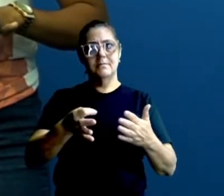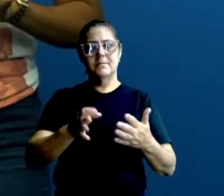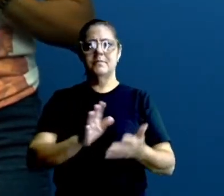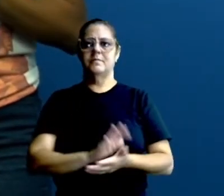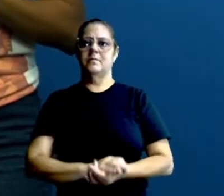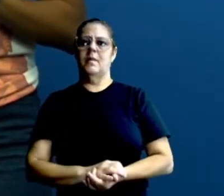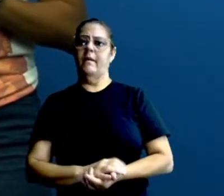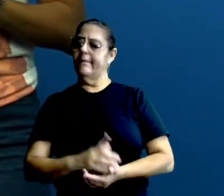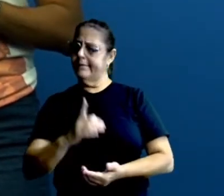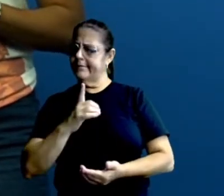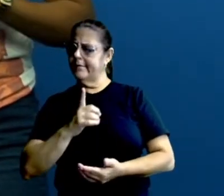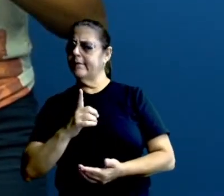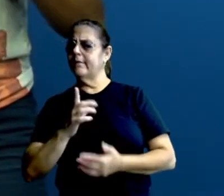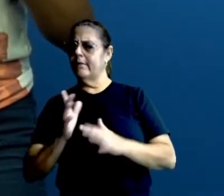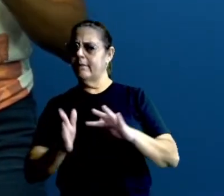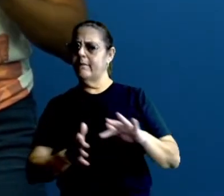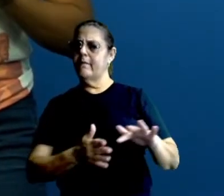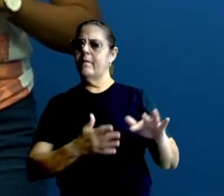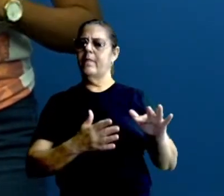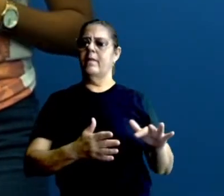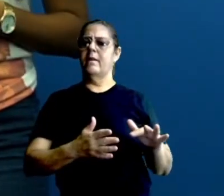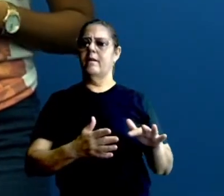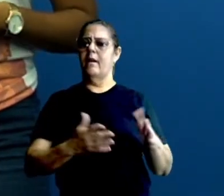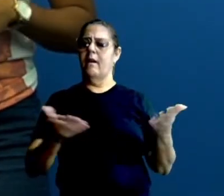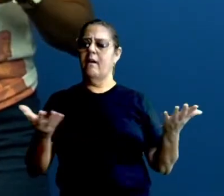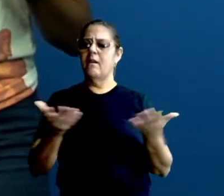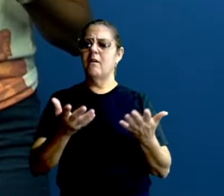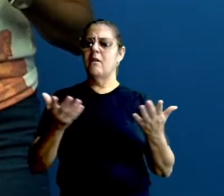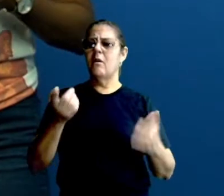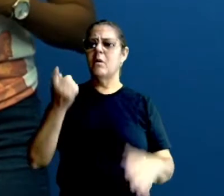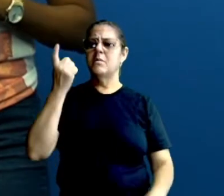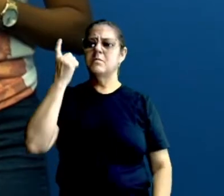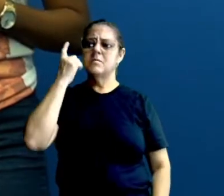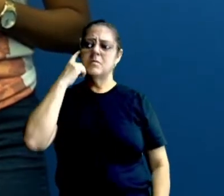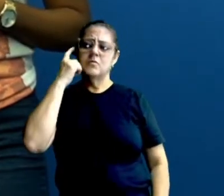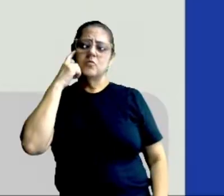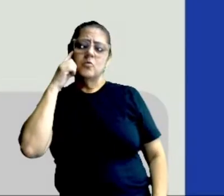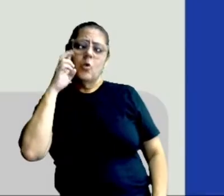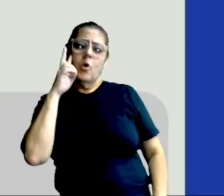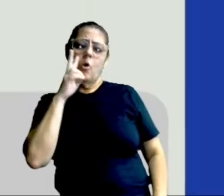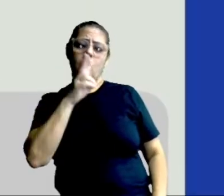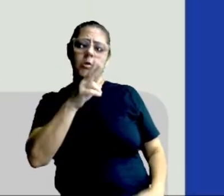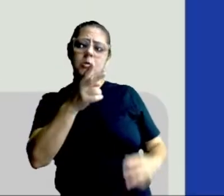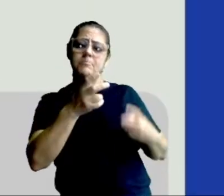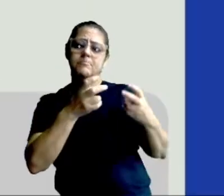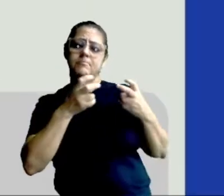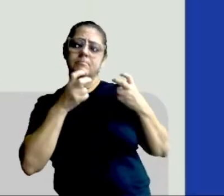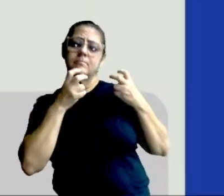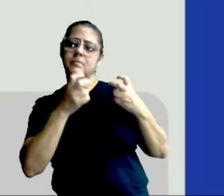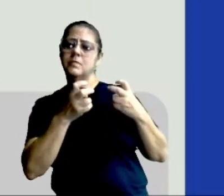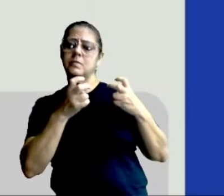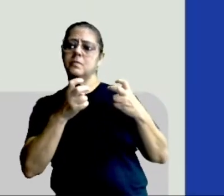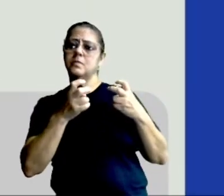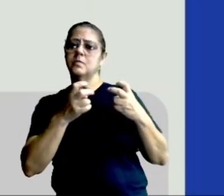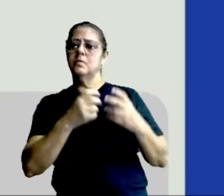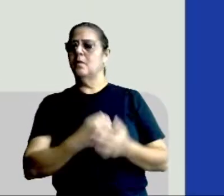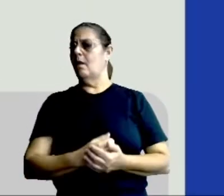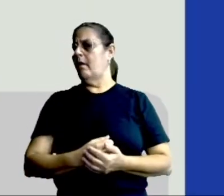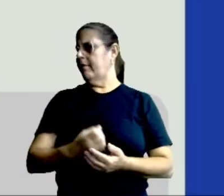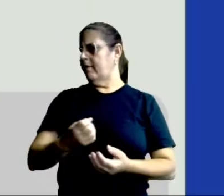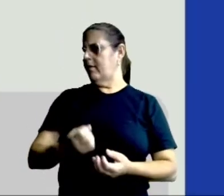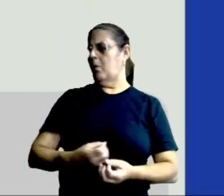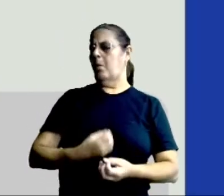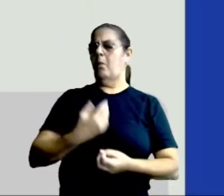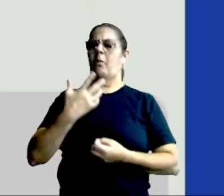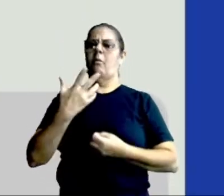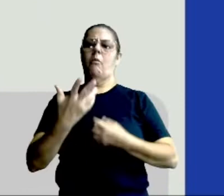bom tem mais Analisa agora essa imagem que tu está vendo tá é um